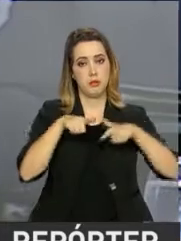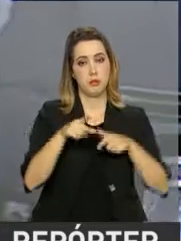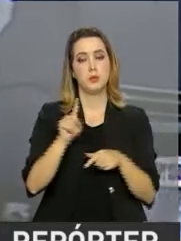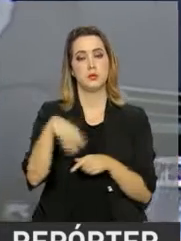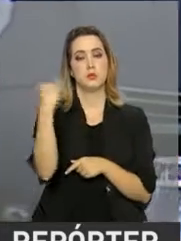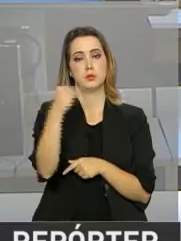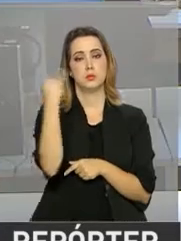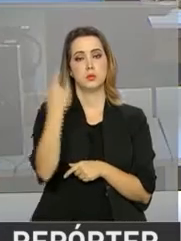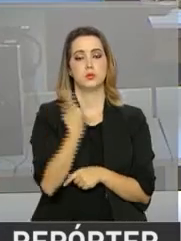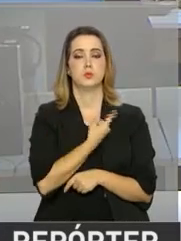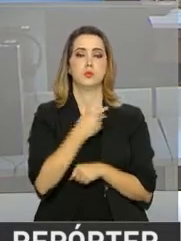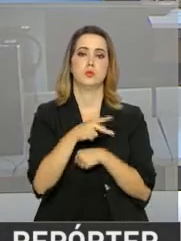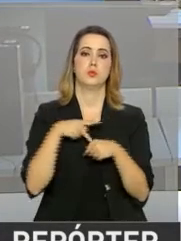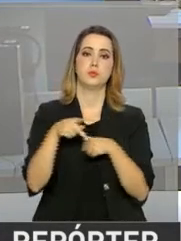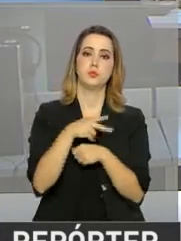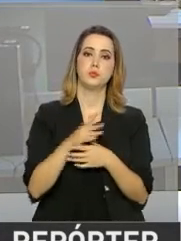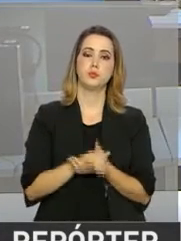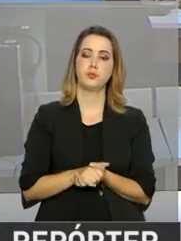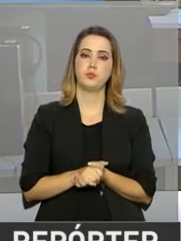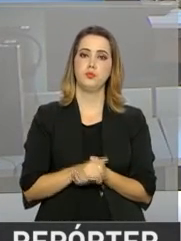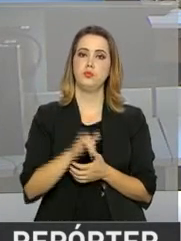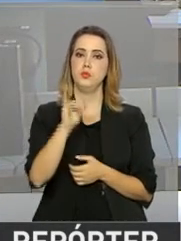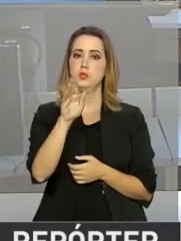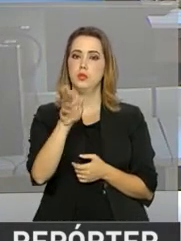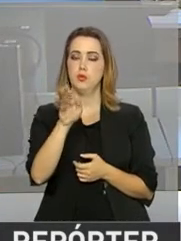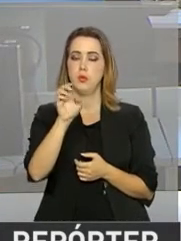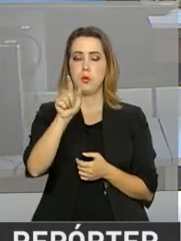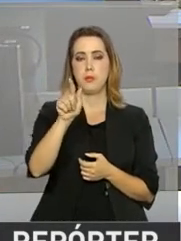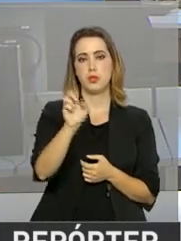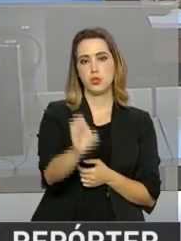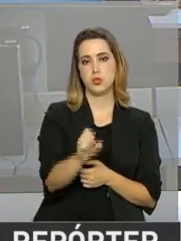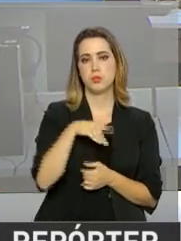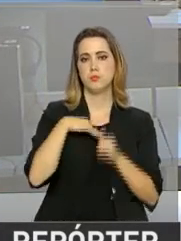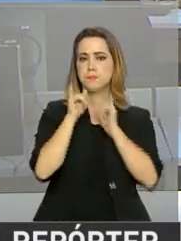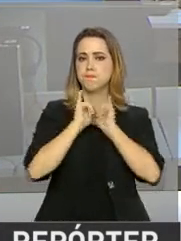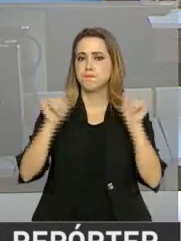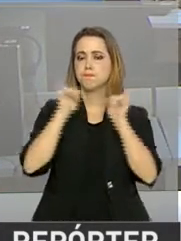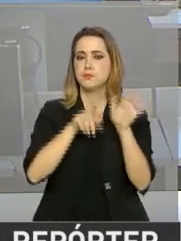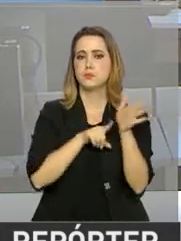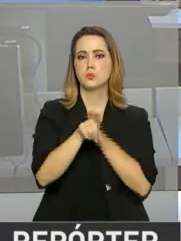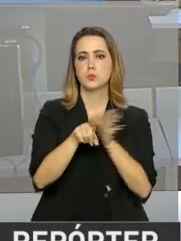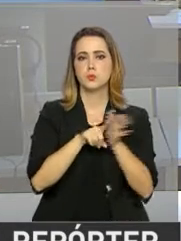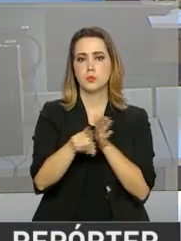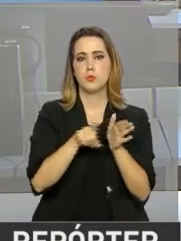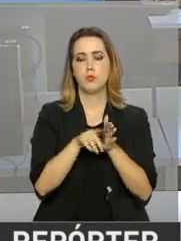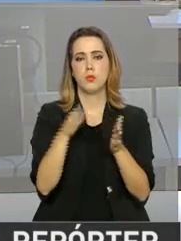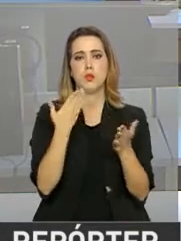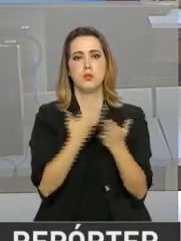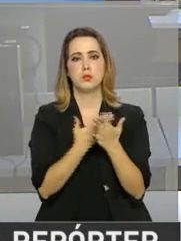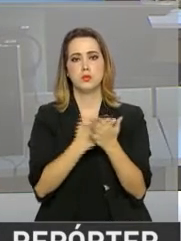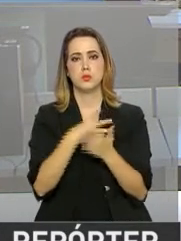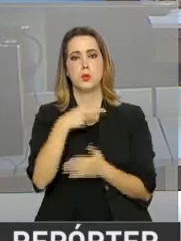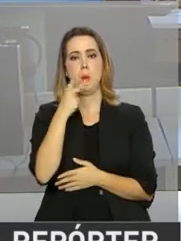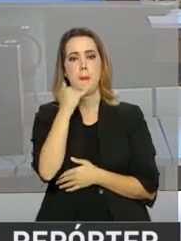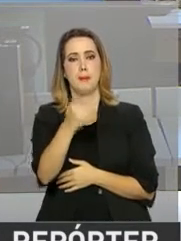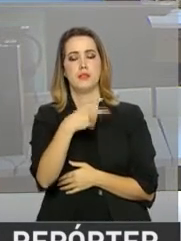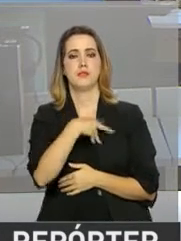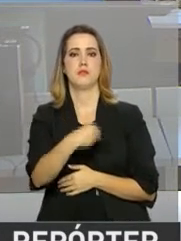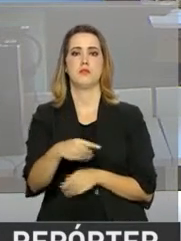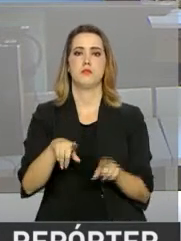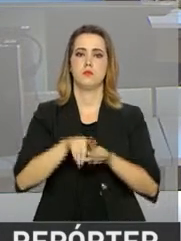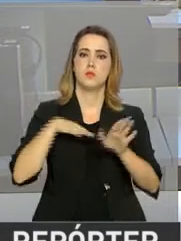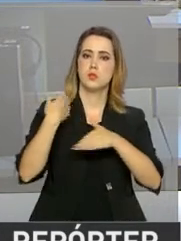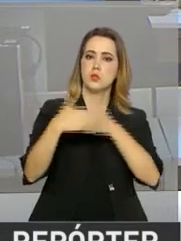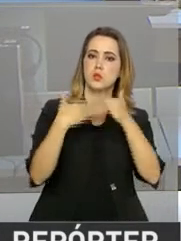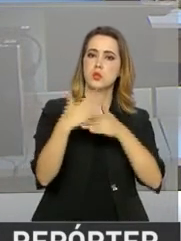nossos países o ibge divulgou uma pesquisa que traz dados sobre escolaridade dos pais e filhos e o rendimento